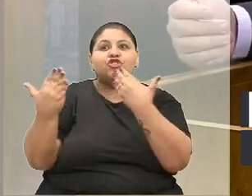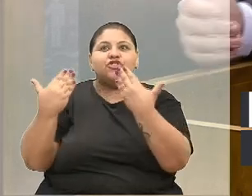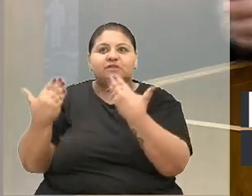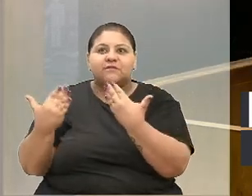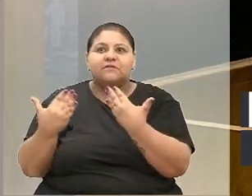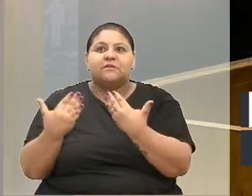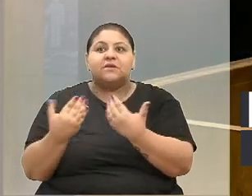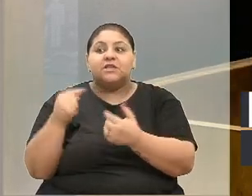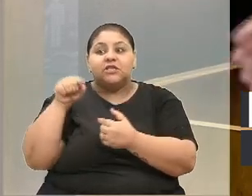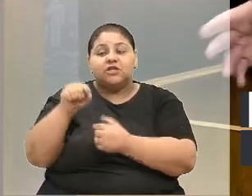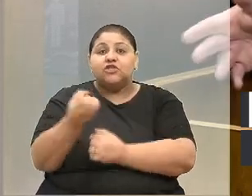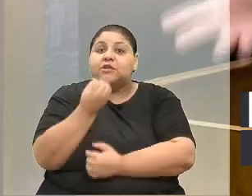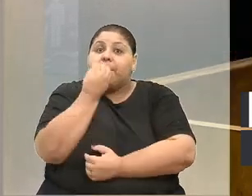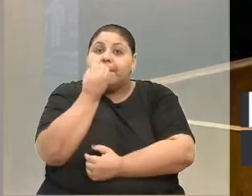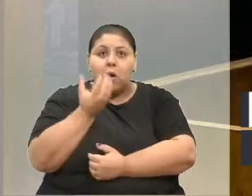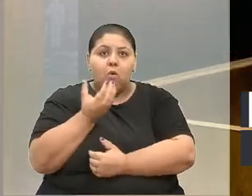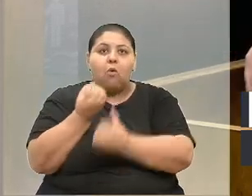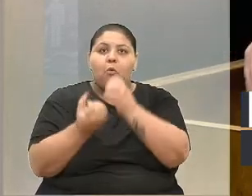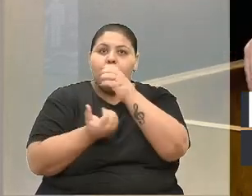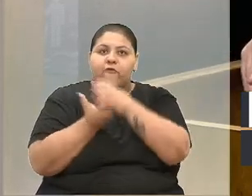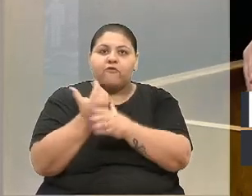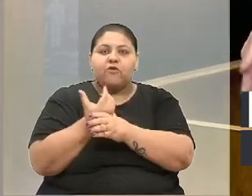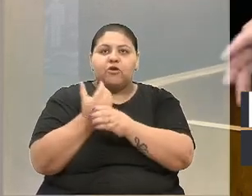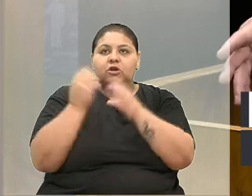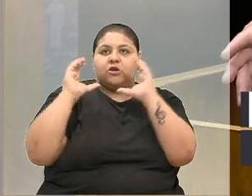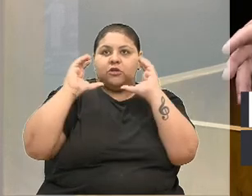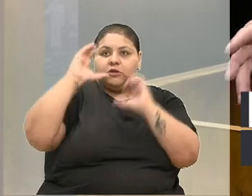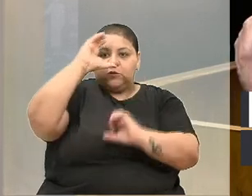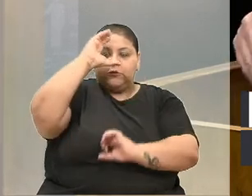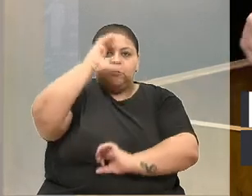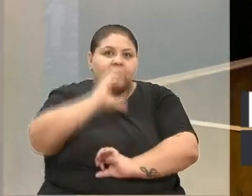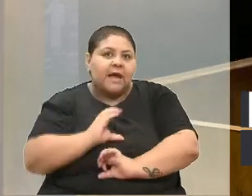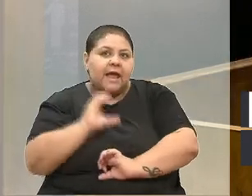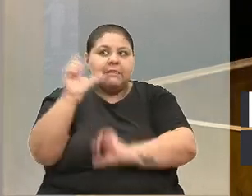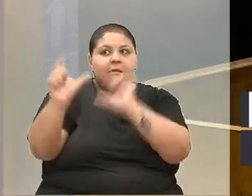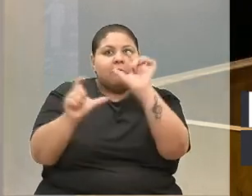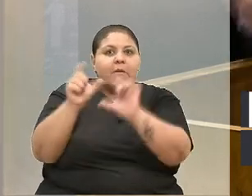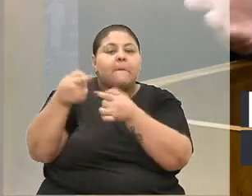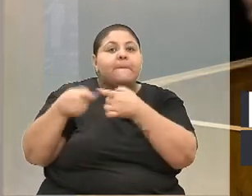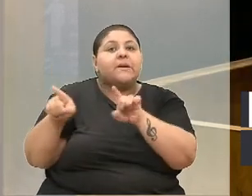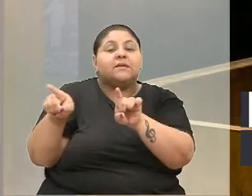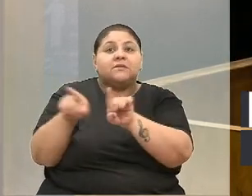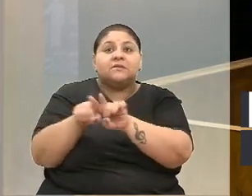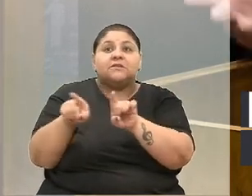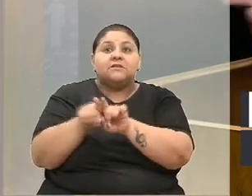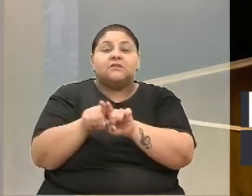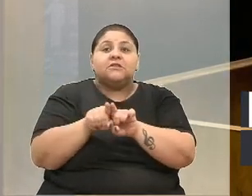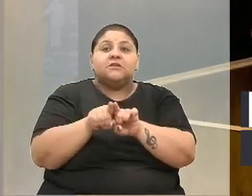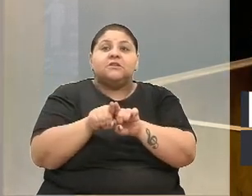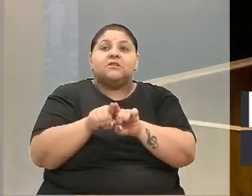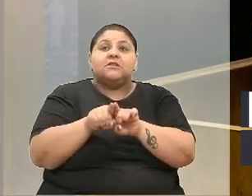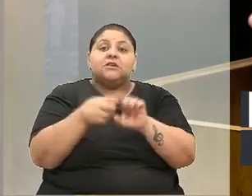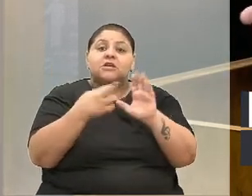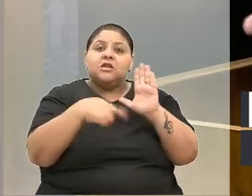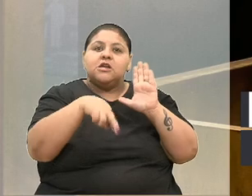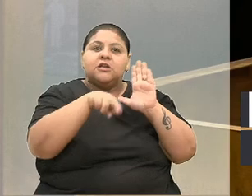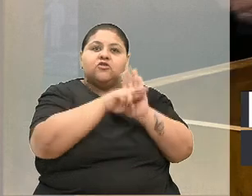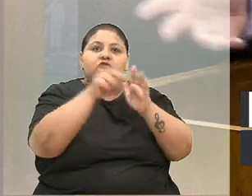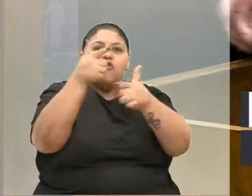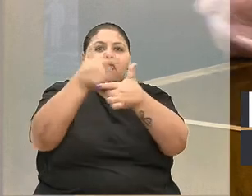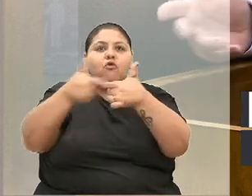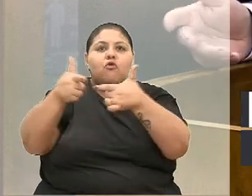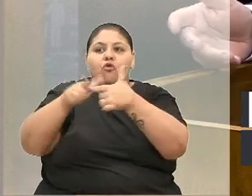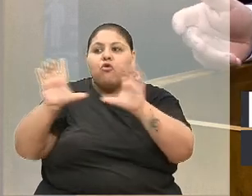isso é benéfico para a formação do caráter de toda a pessoa, mas também a resolução de problemas em conjunto,